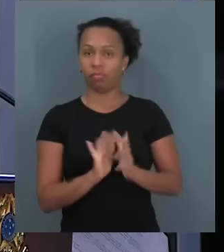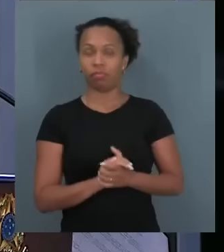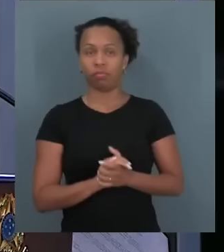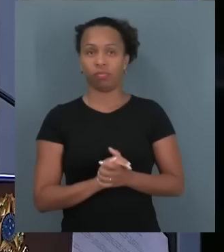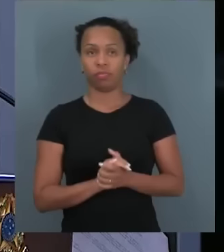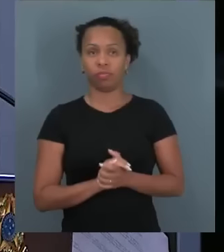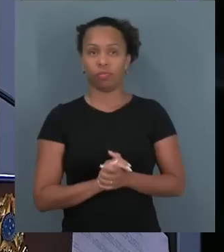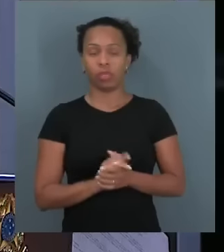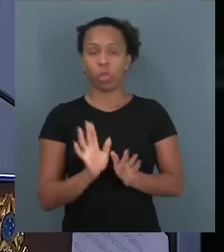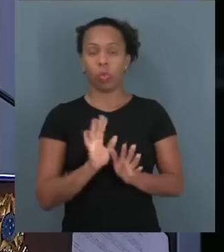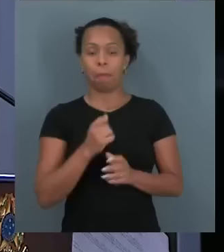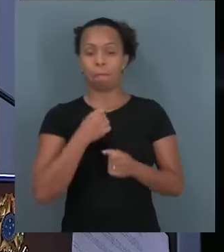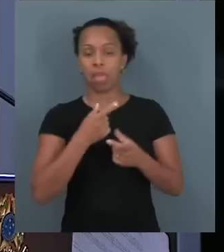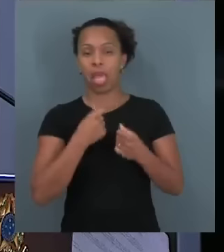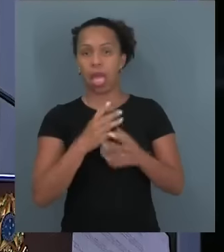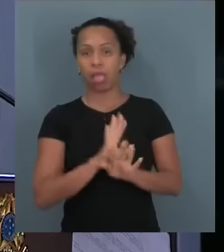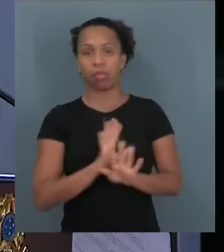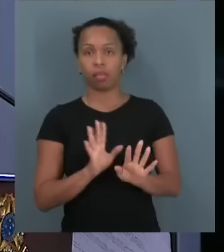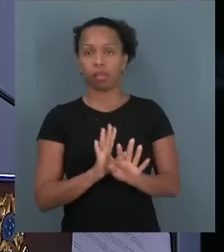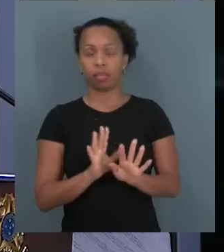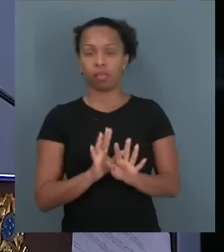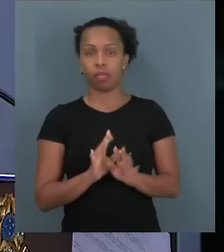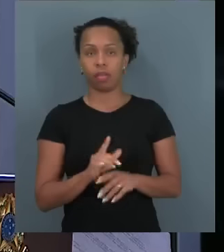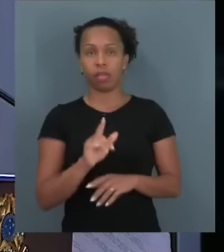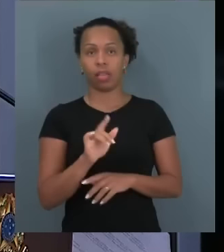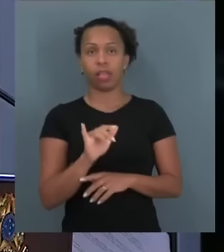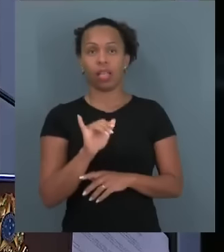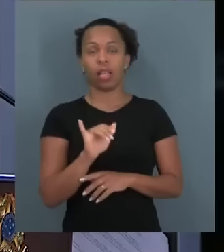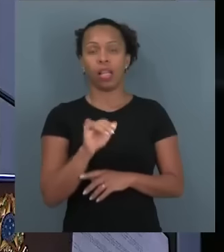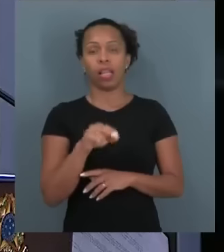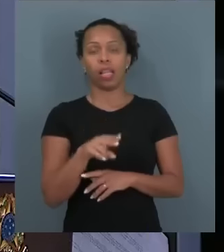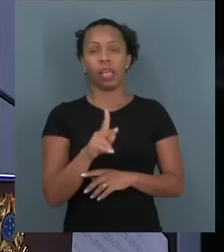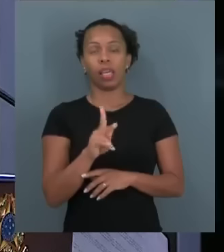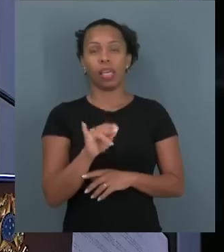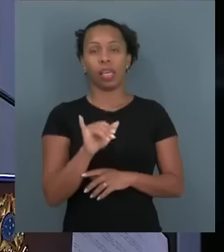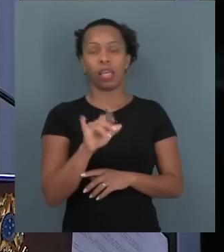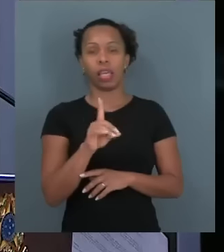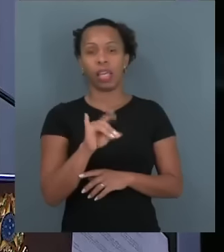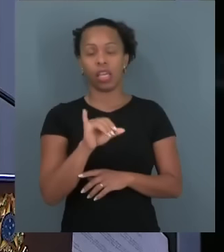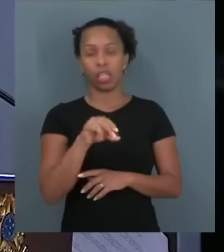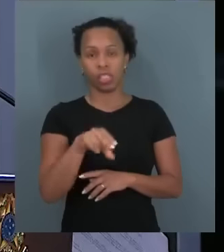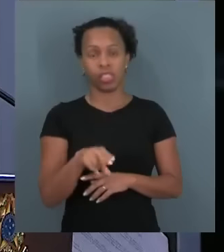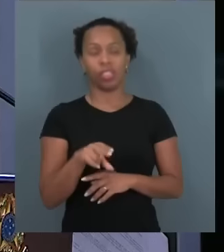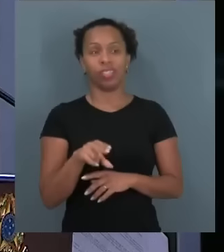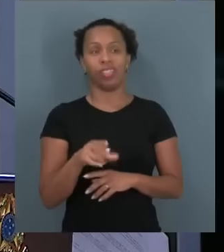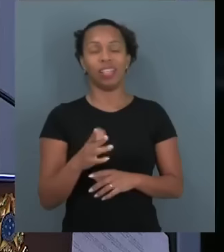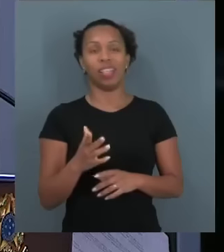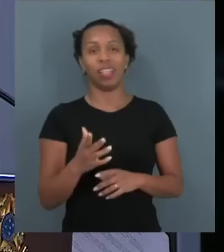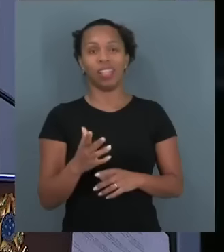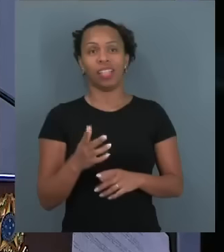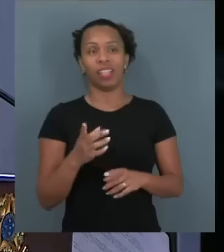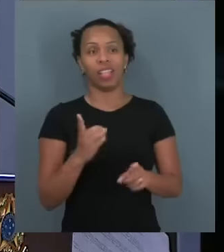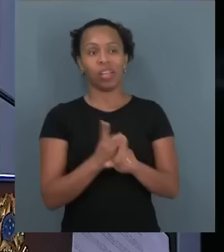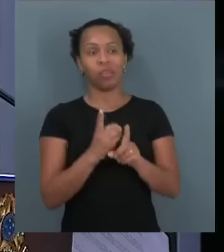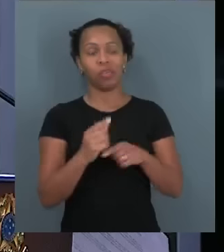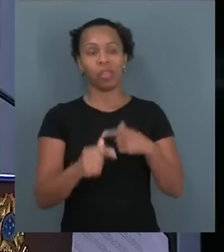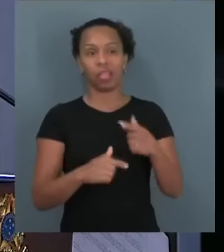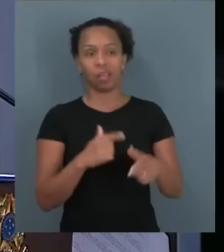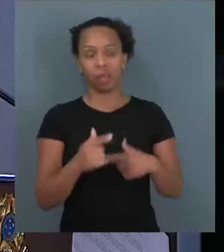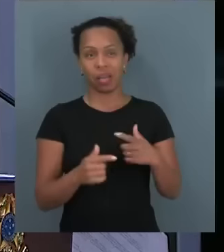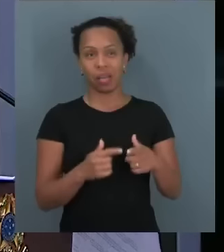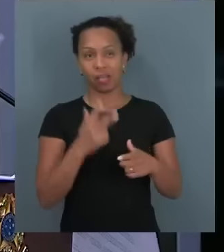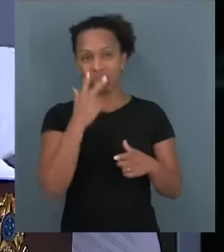Não é piada, não. O LinkedIn, busca de emprego. Como se isso